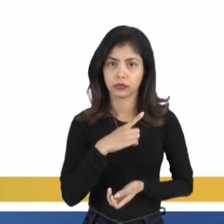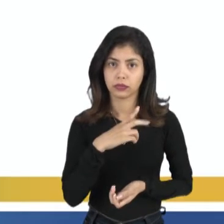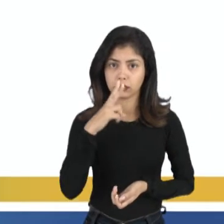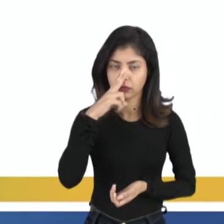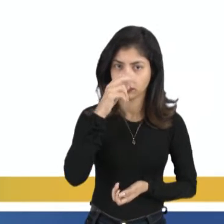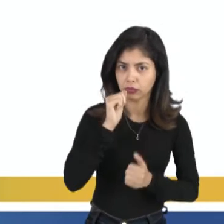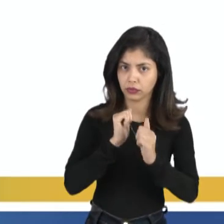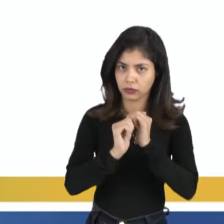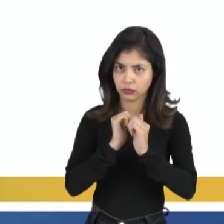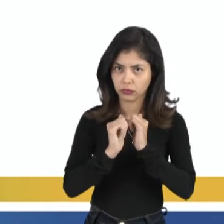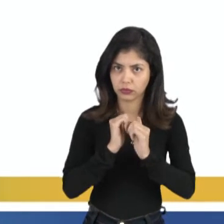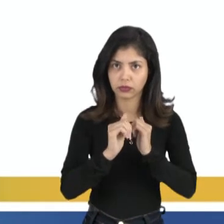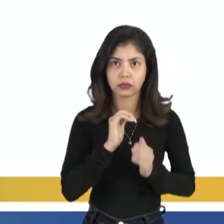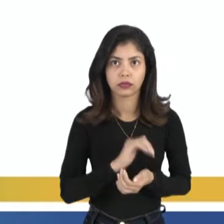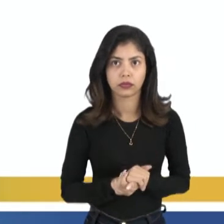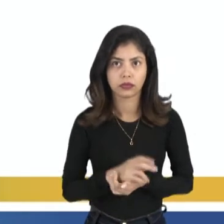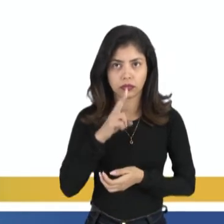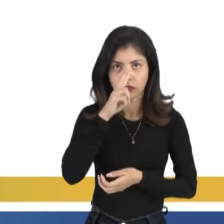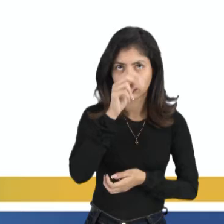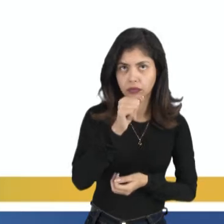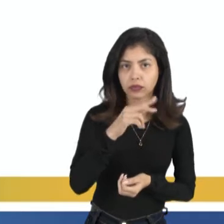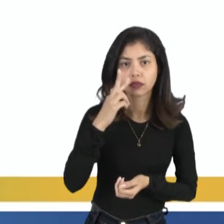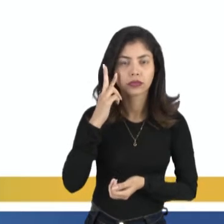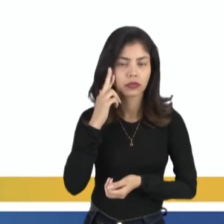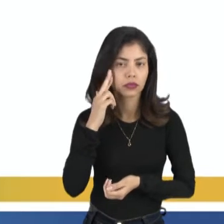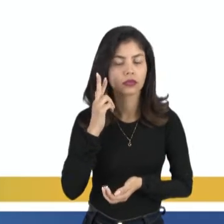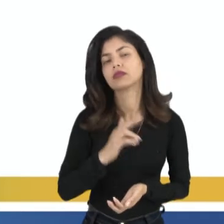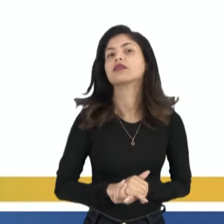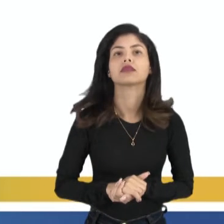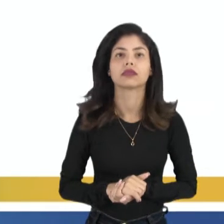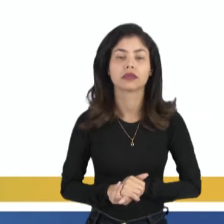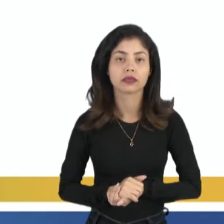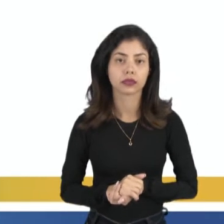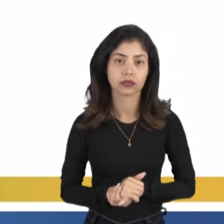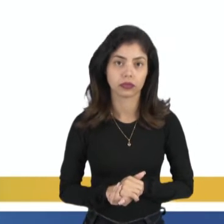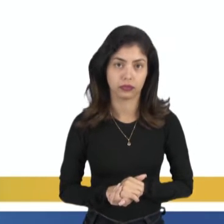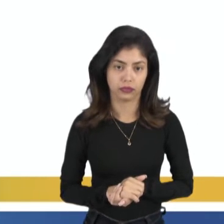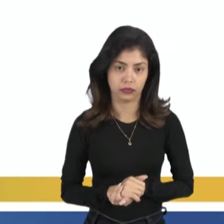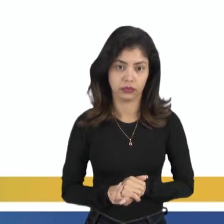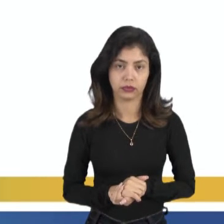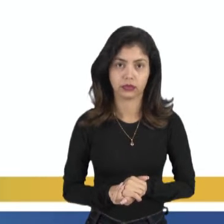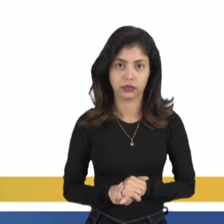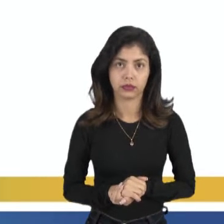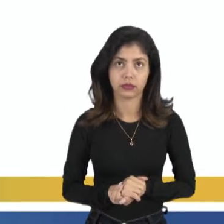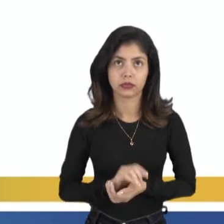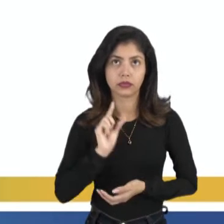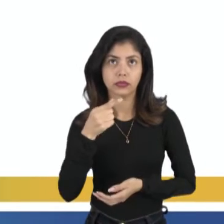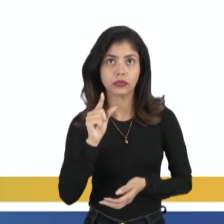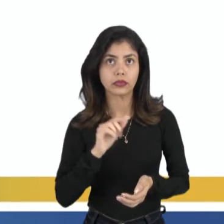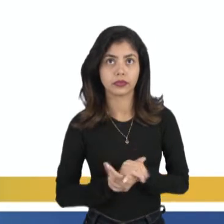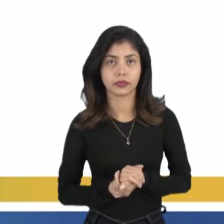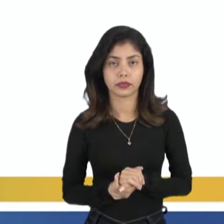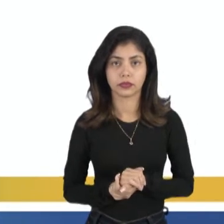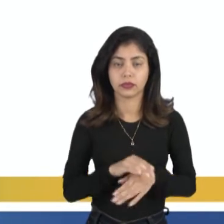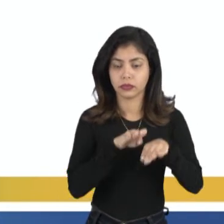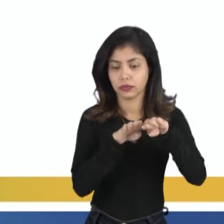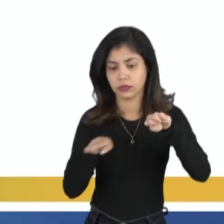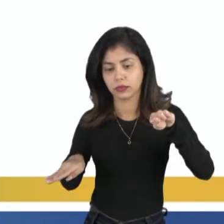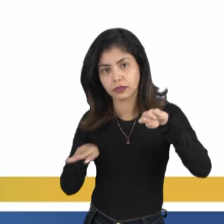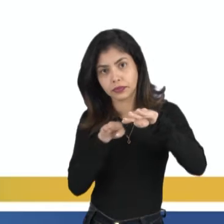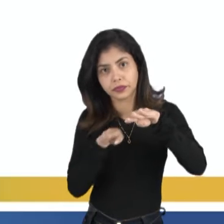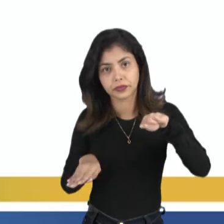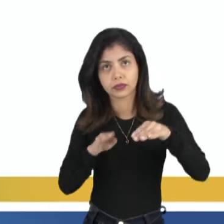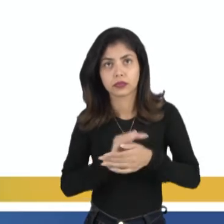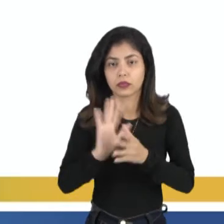aqui tem a força de atrito, e a força normal, tá? Que está escorregando esse bloquinho aqui, em cima dessa rampa.